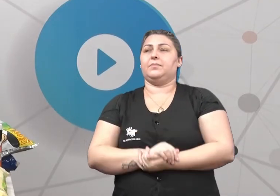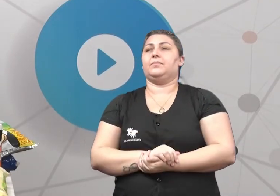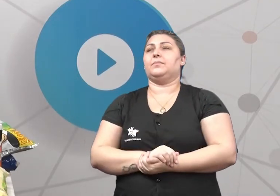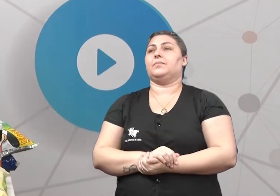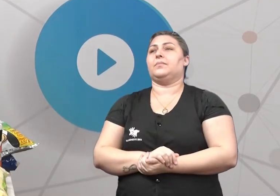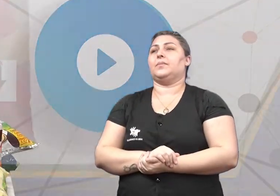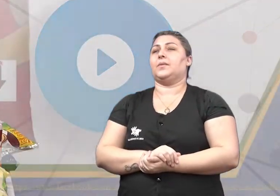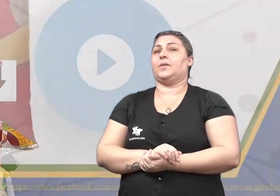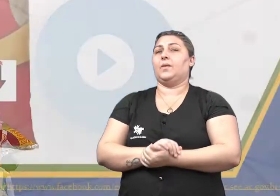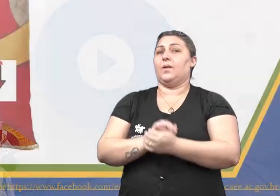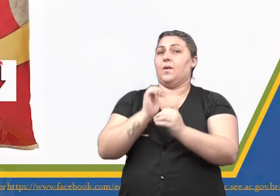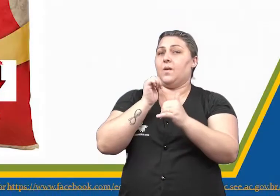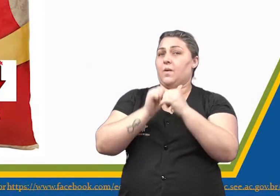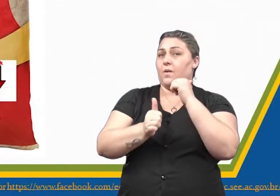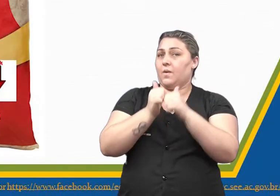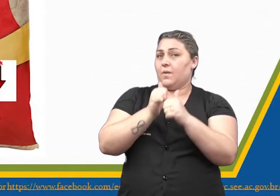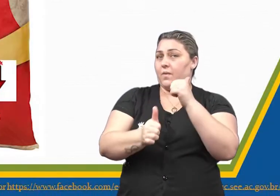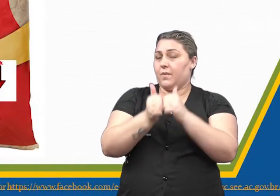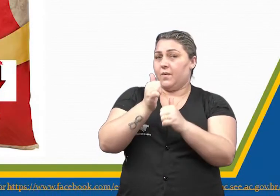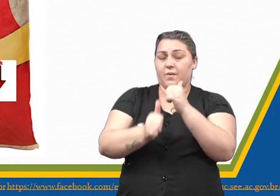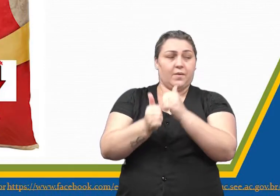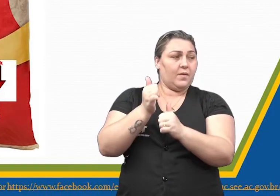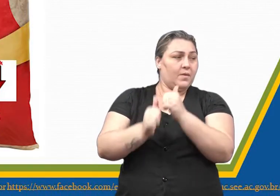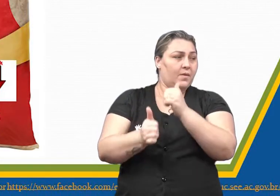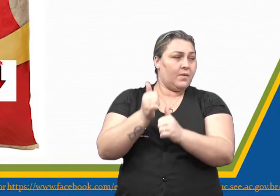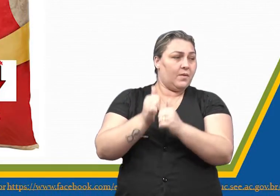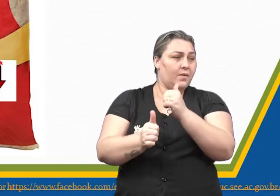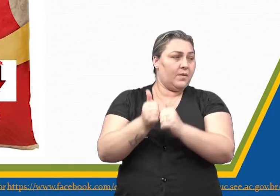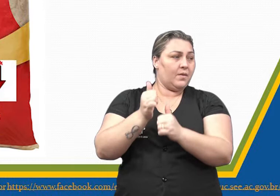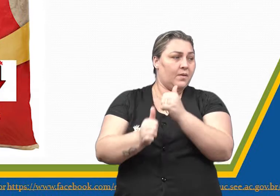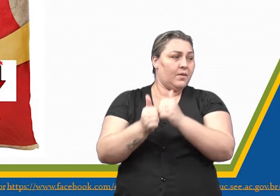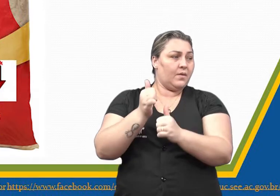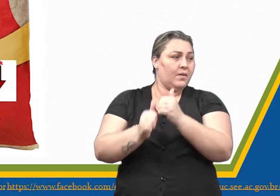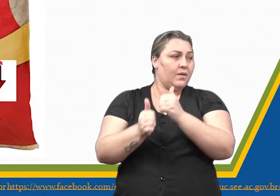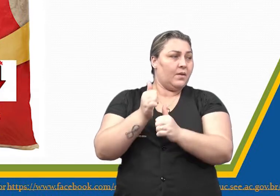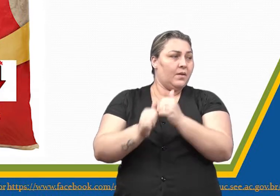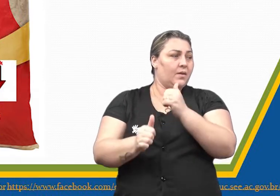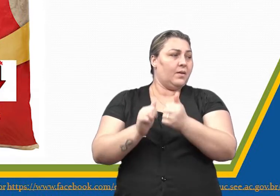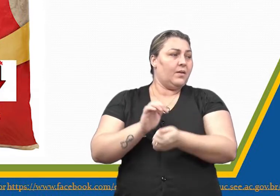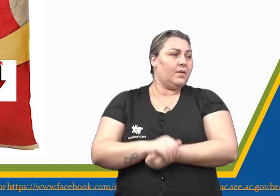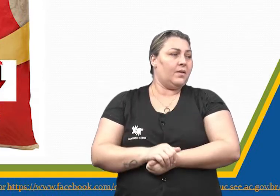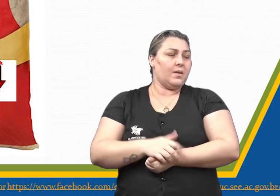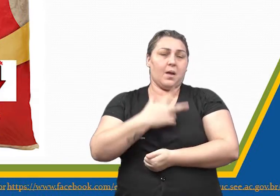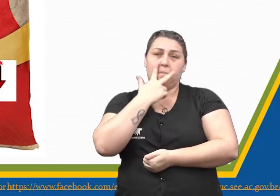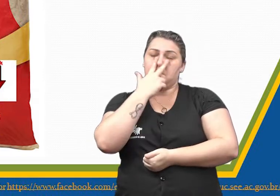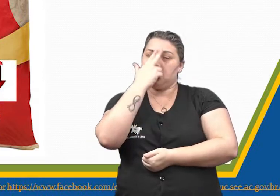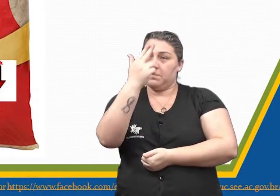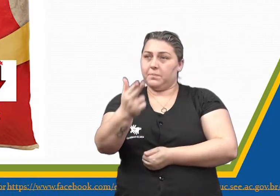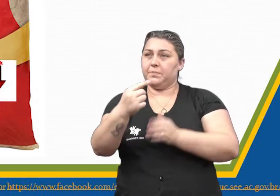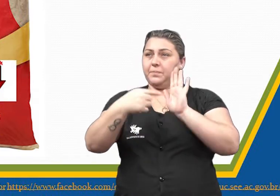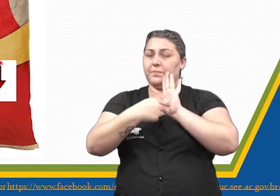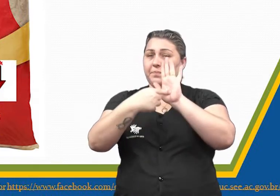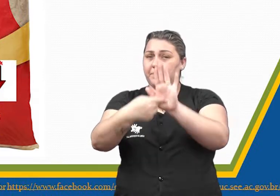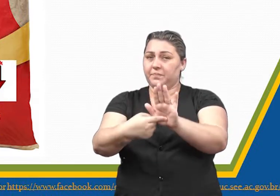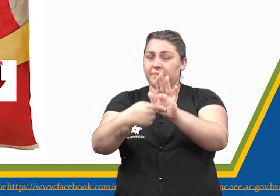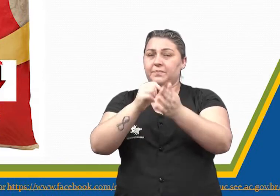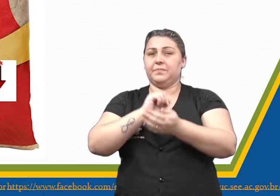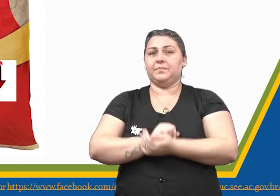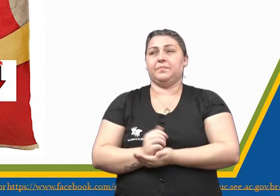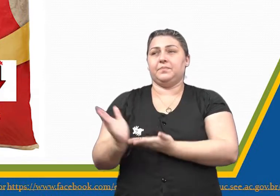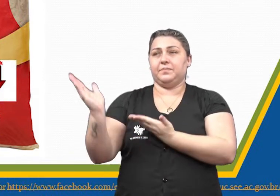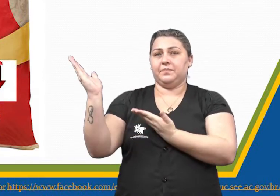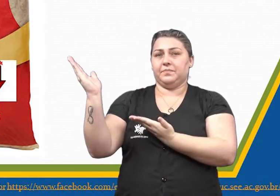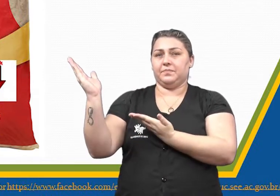né? Nós compramos o arroz, né? No caso que aparece aí na tela, o arroz